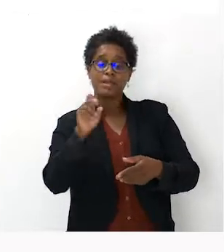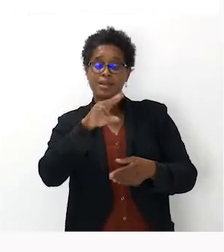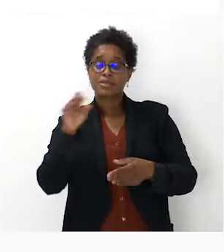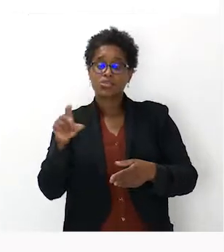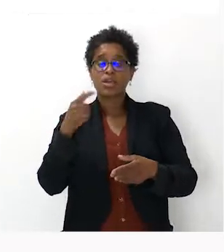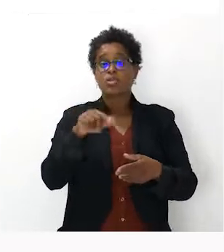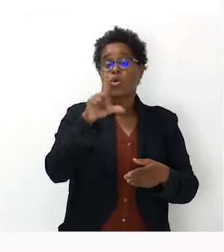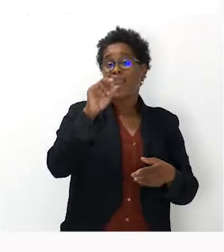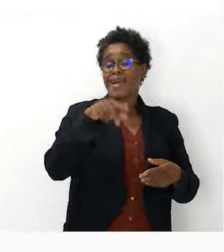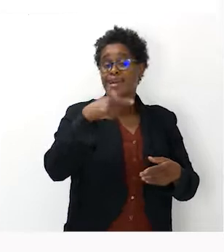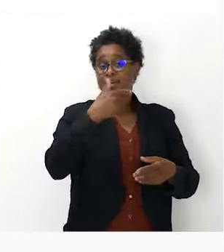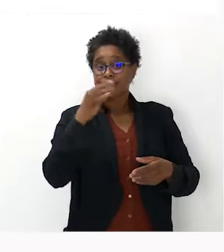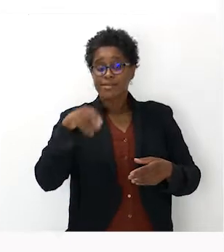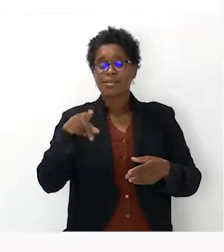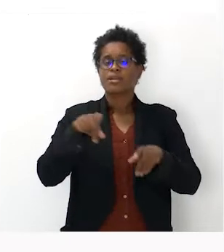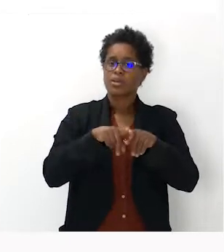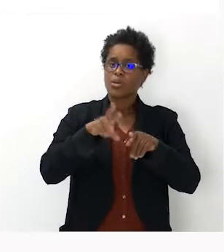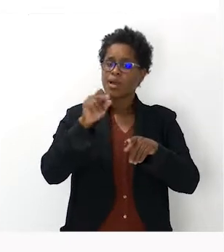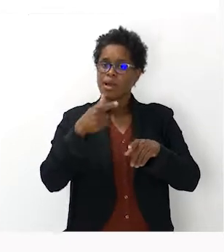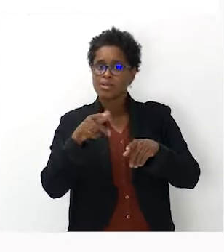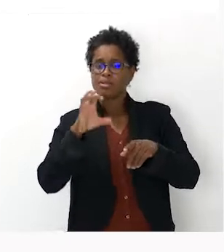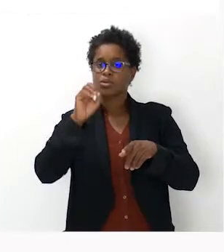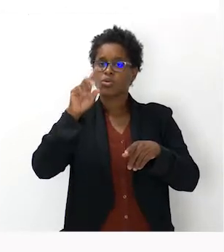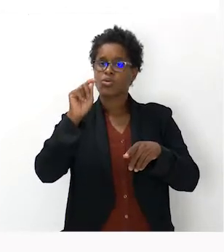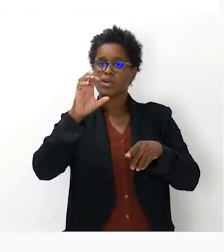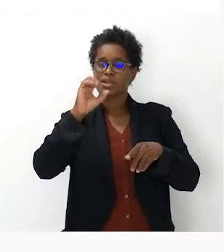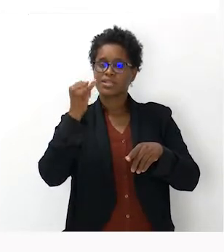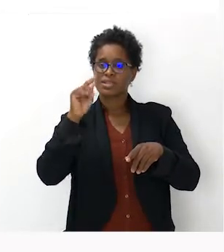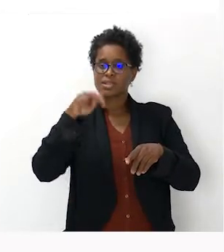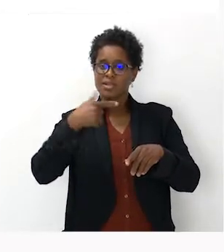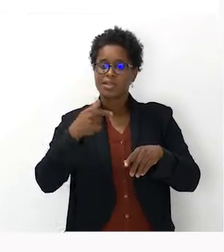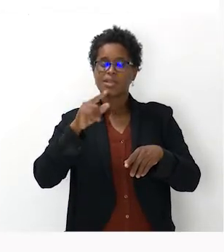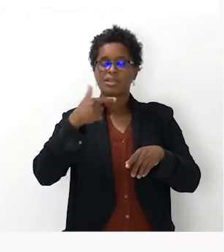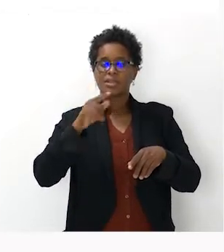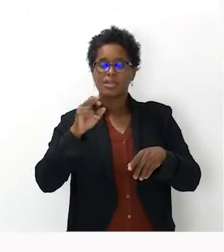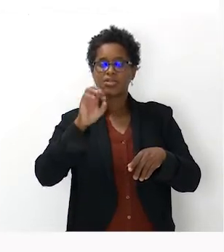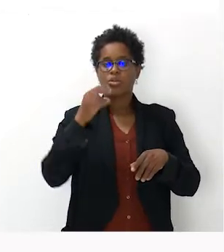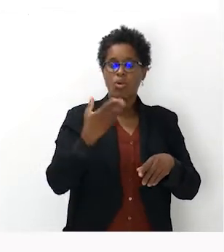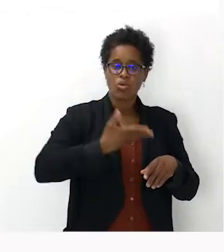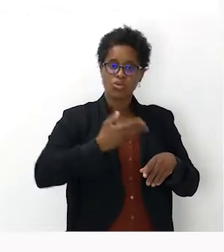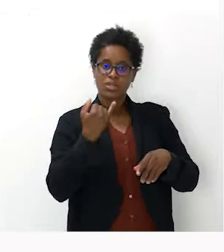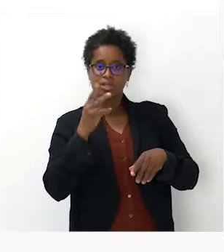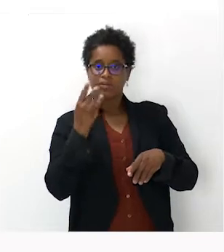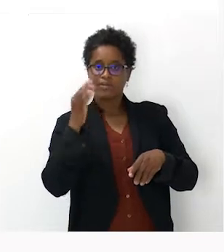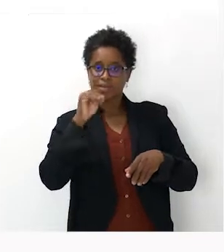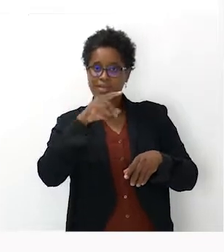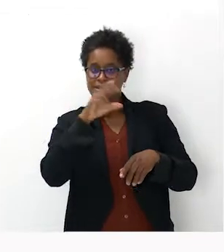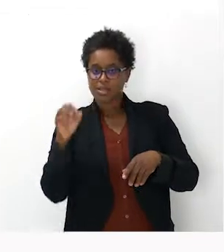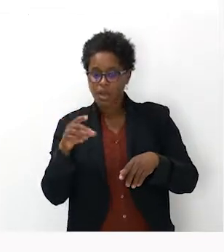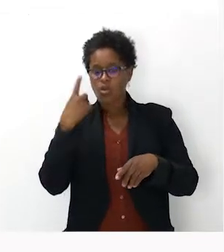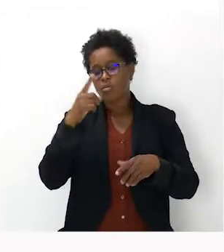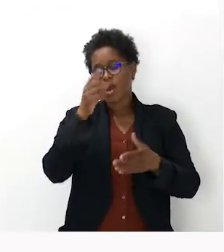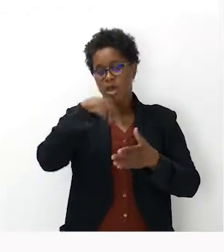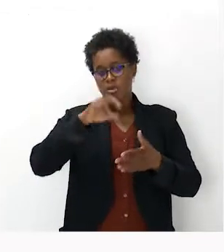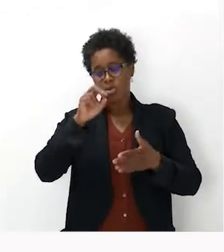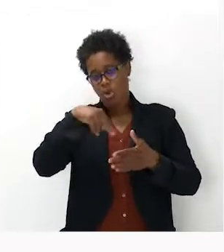ratio, que significa quociente ou divisão. Vamos uma nota. Diz assim, como você